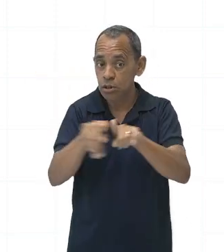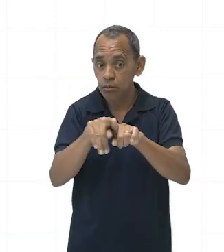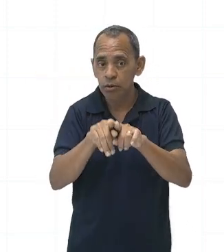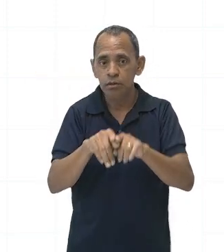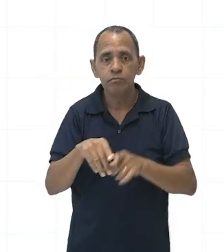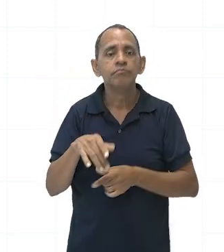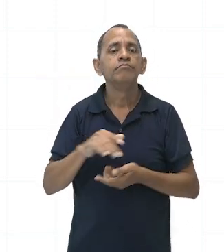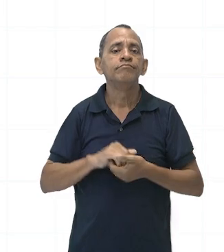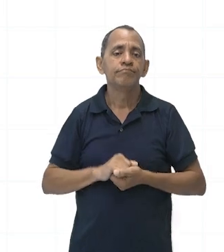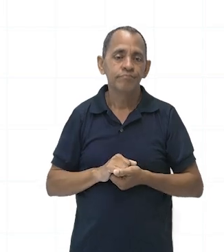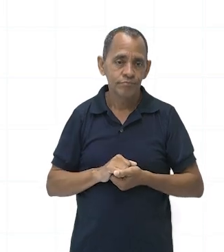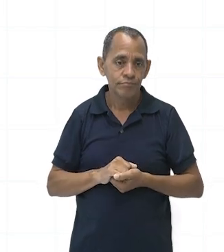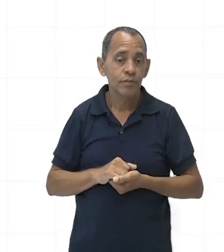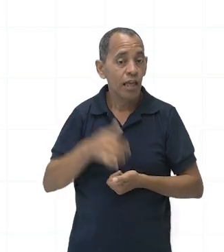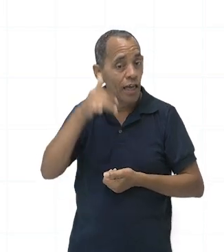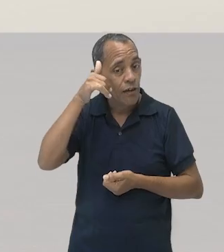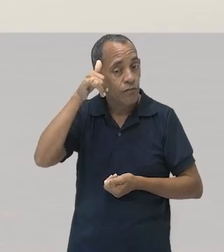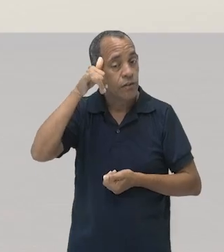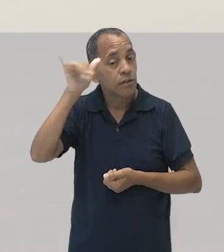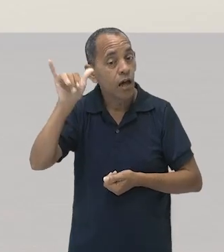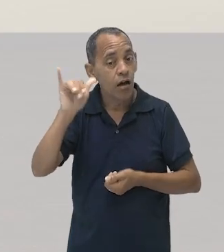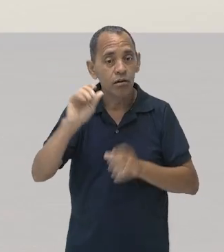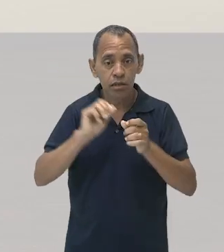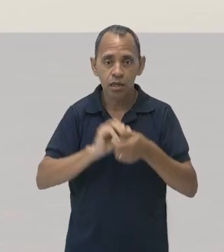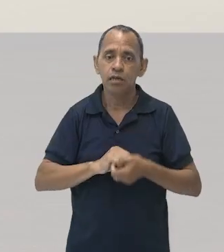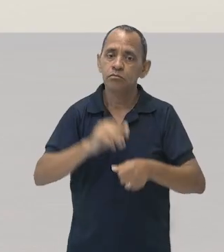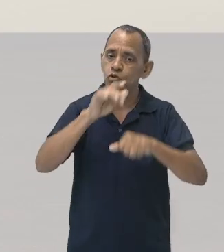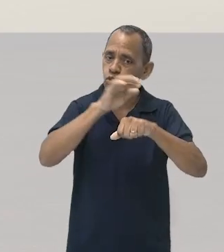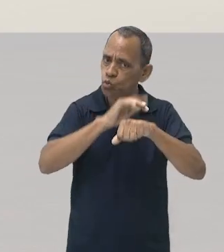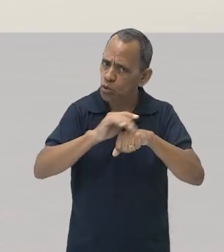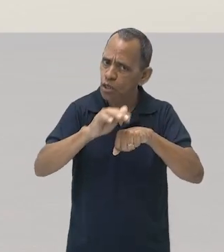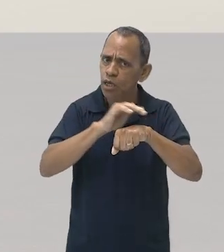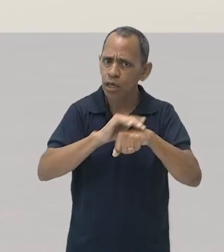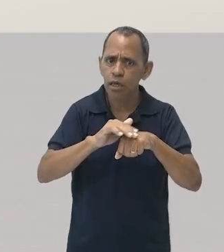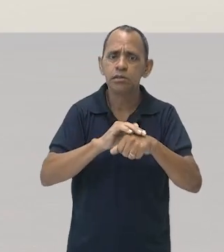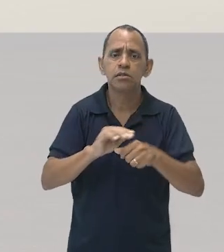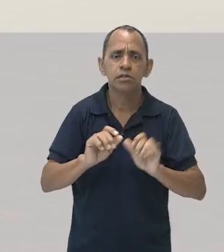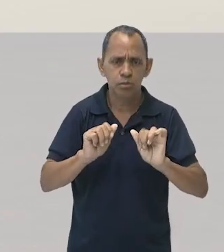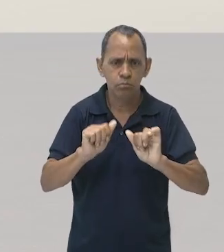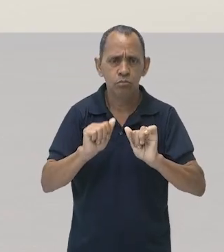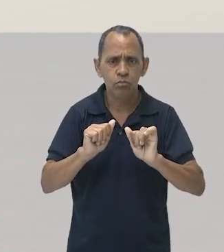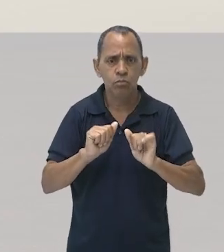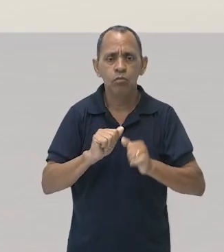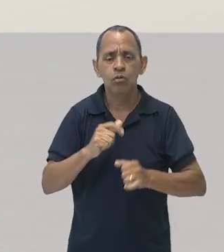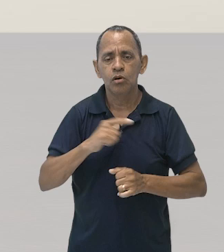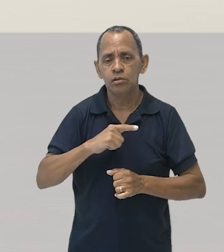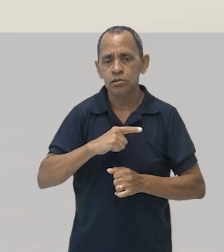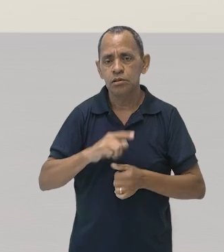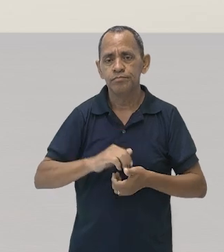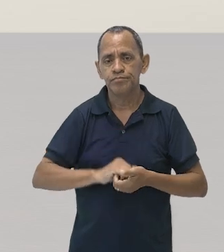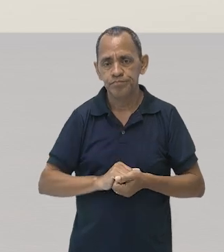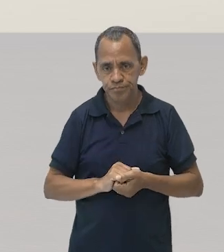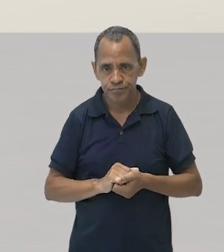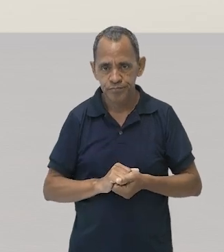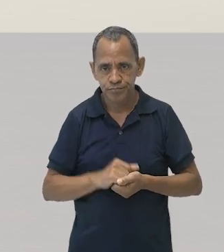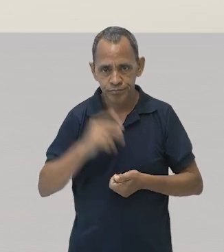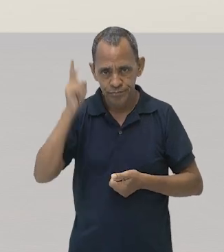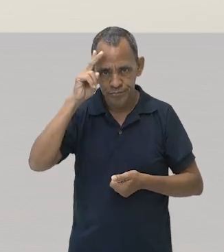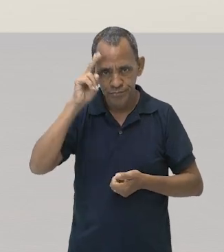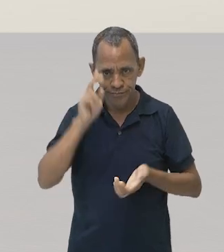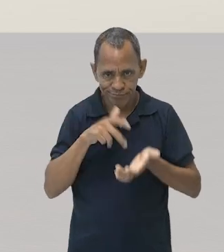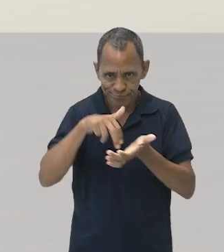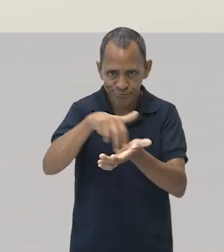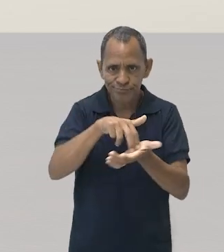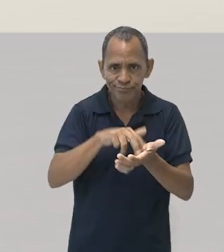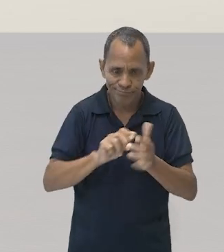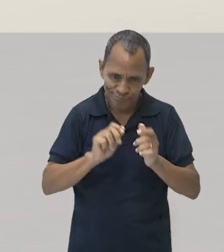faz tudo isso, você vai evitar aí as doenças, as patologias que podem nos atingir. Lembrem-se que a dança é uma